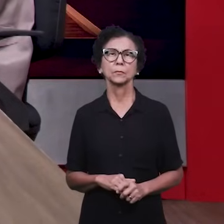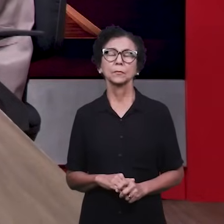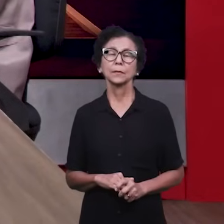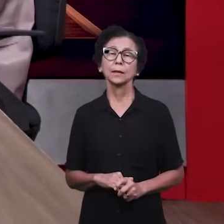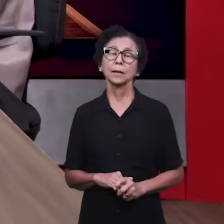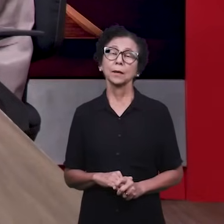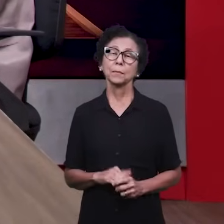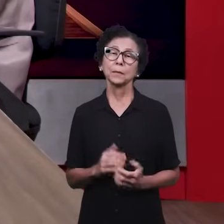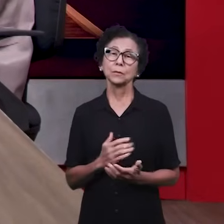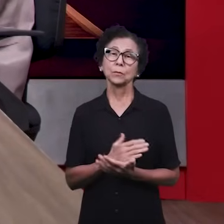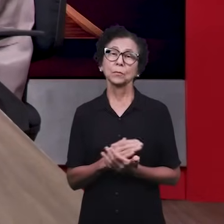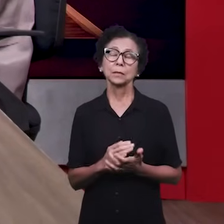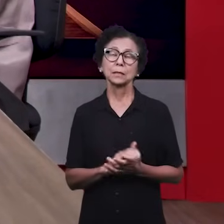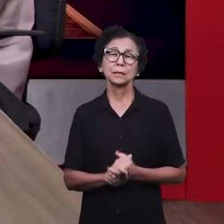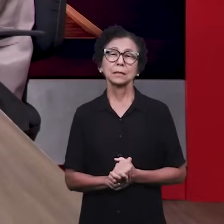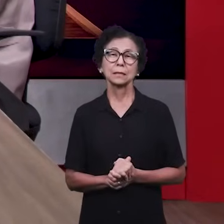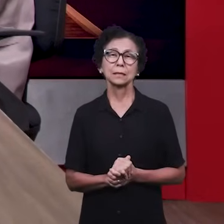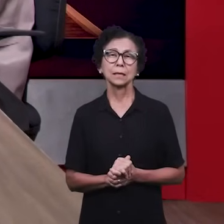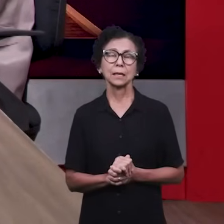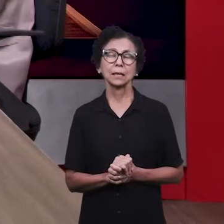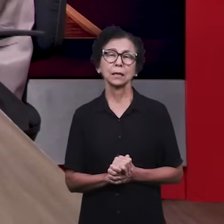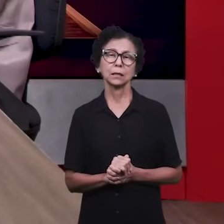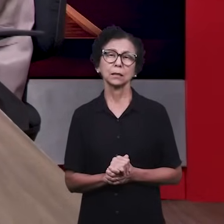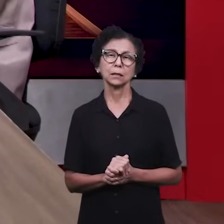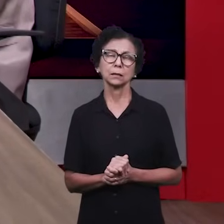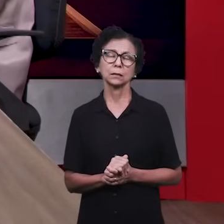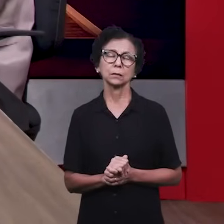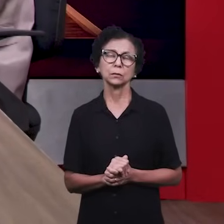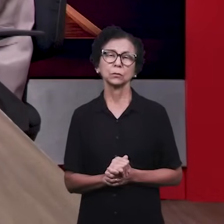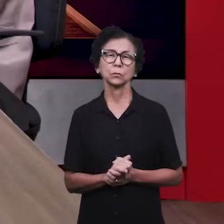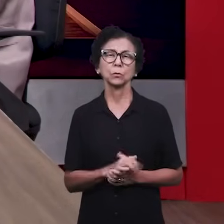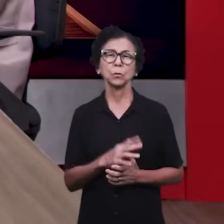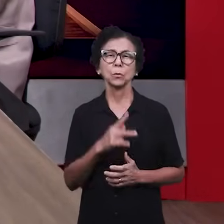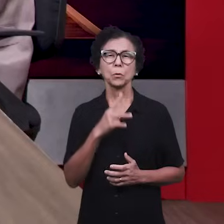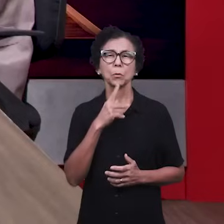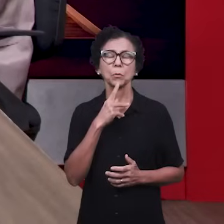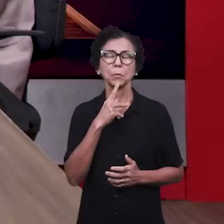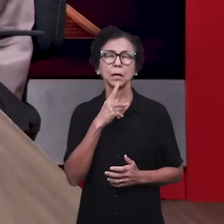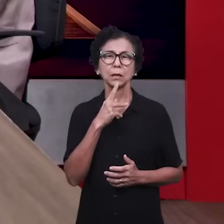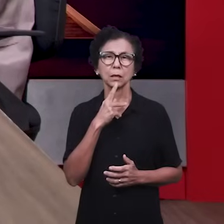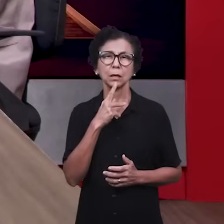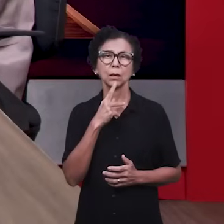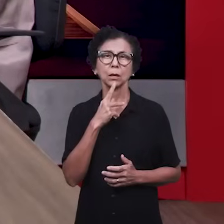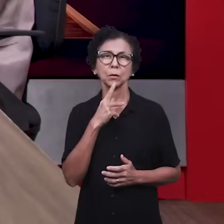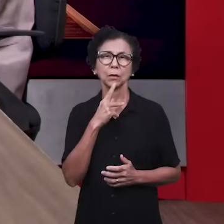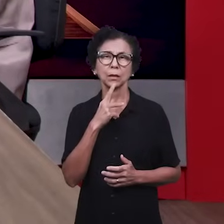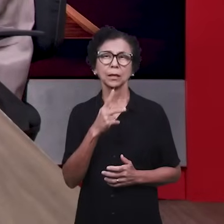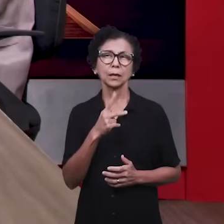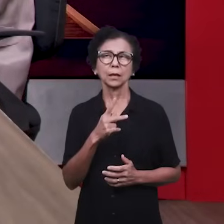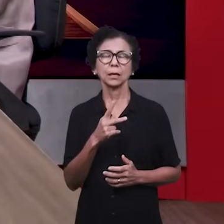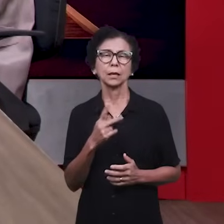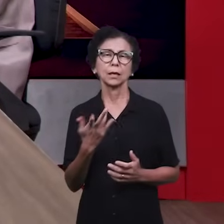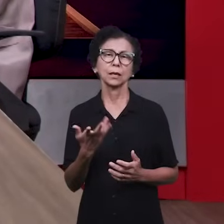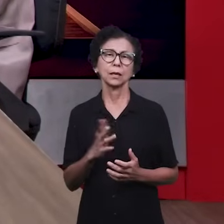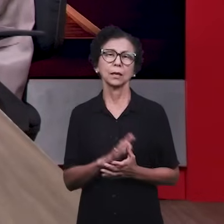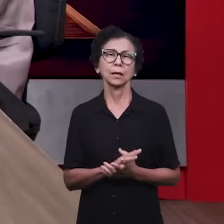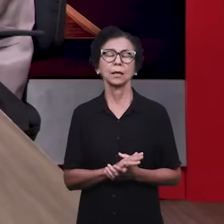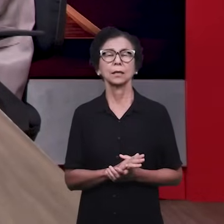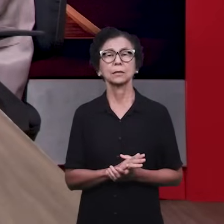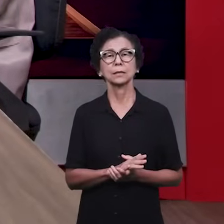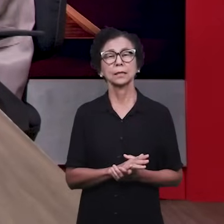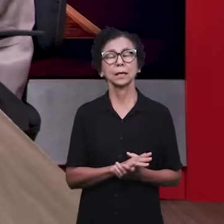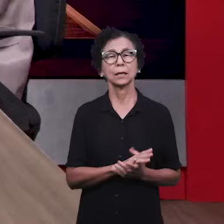a coisa de Platão para dentro da igreja. Um exemplo claro que nós temos aqui, um dos maiores, chamado doutor, né? Agostinho, foi um